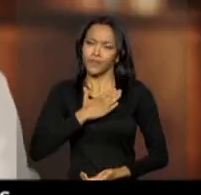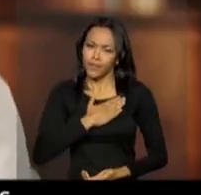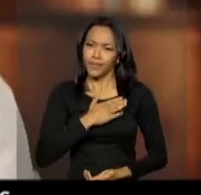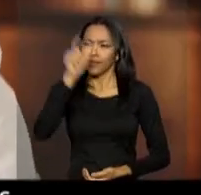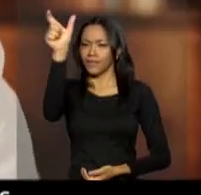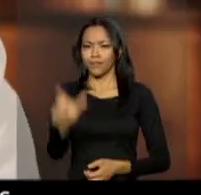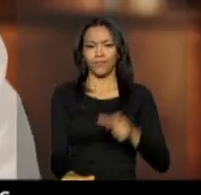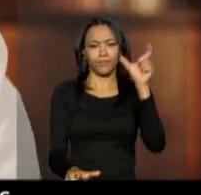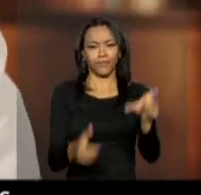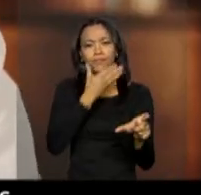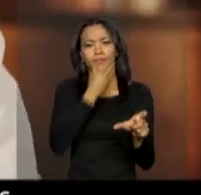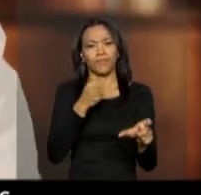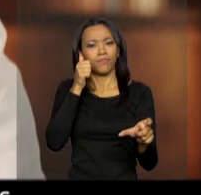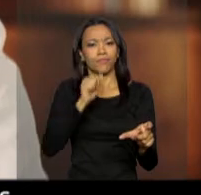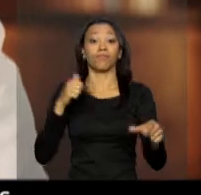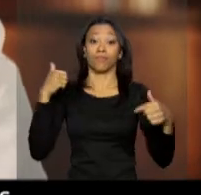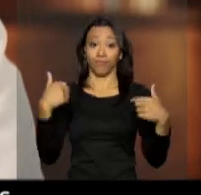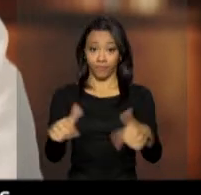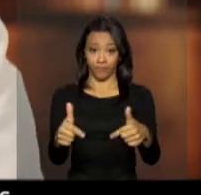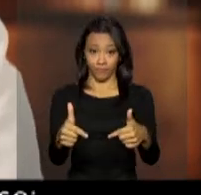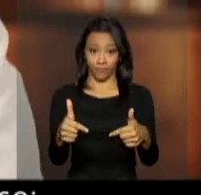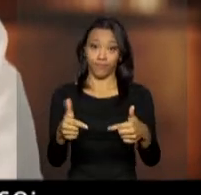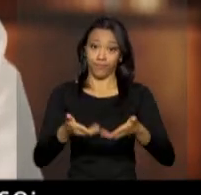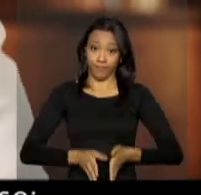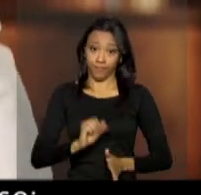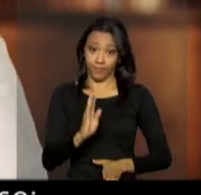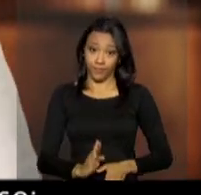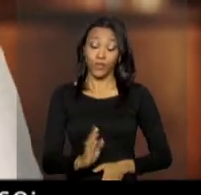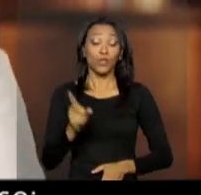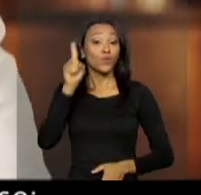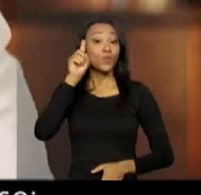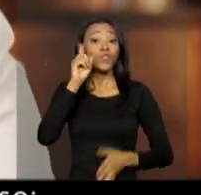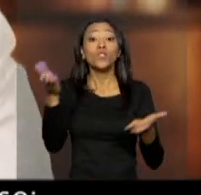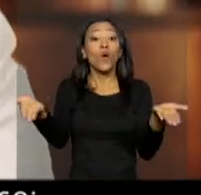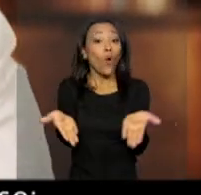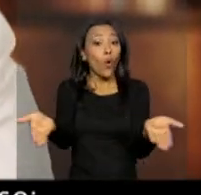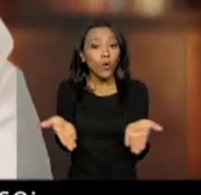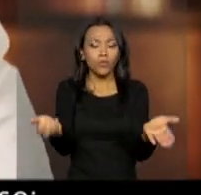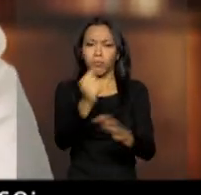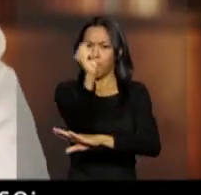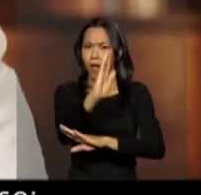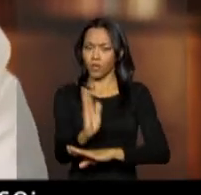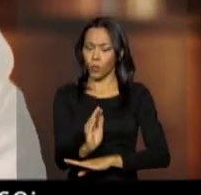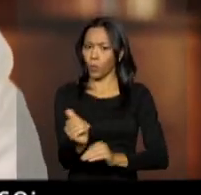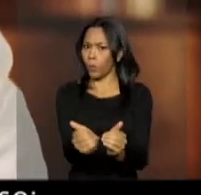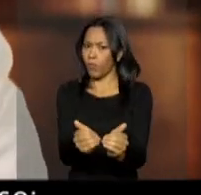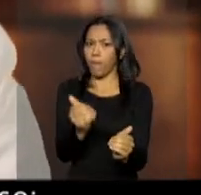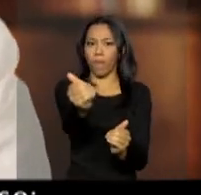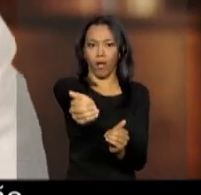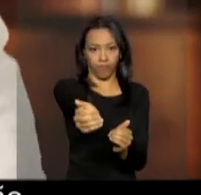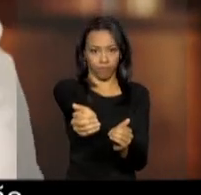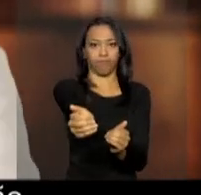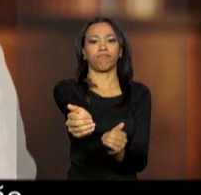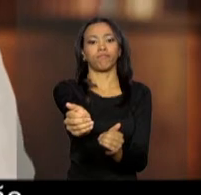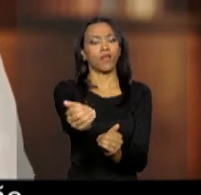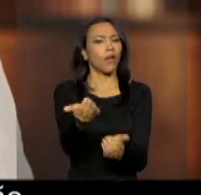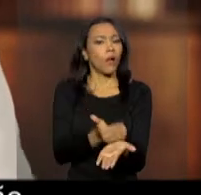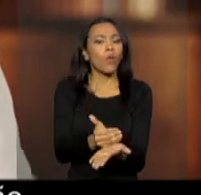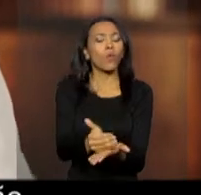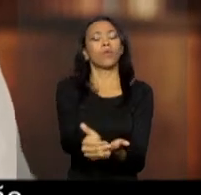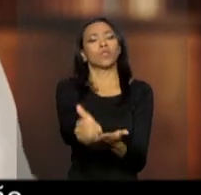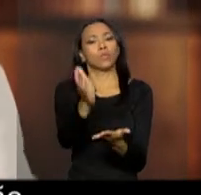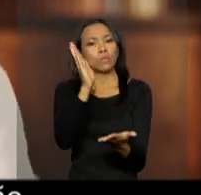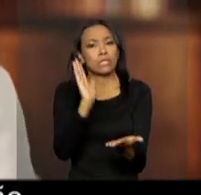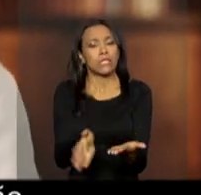Queridas brasileiras e queridos brasileiros, no dia de hoje, o Brasil deu um grande passo. Começou